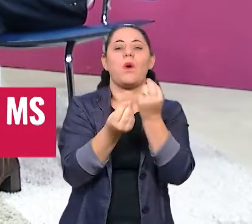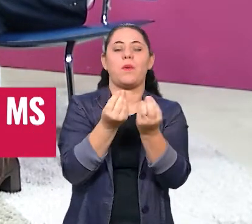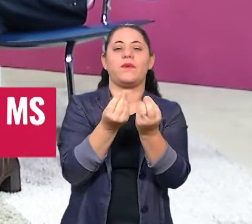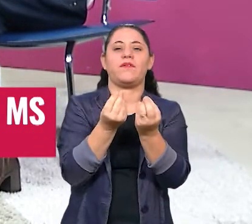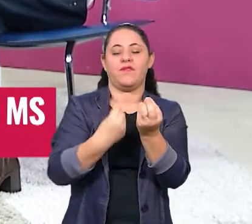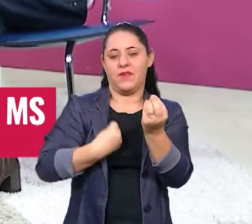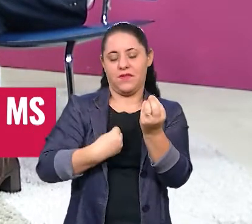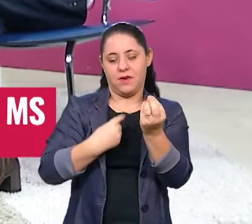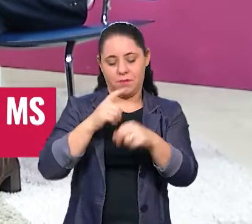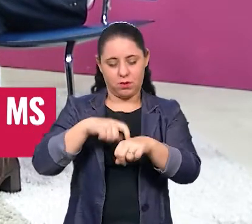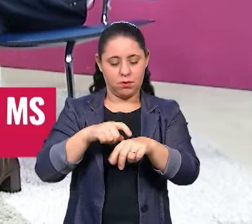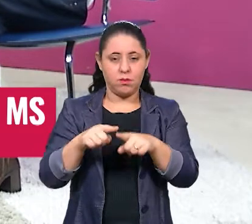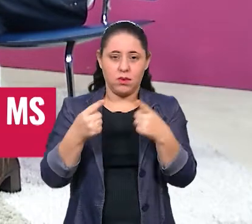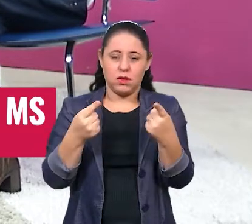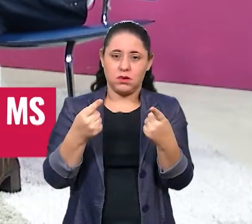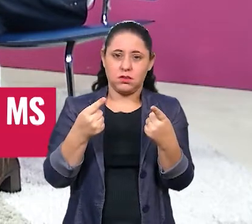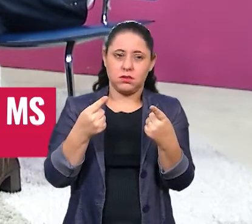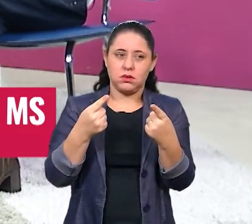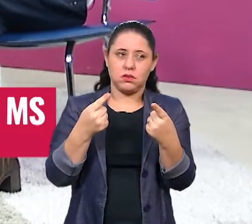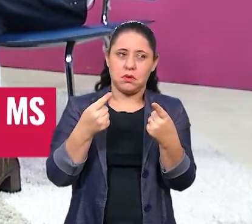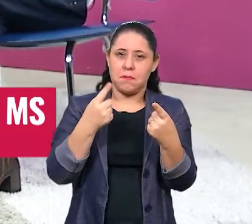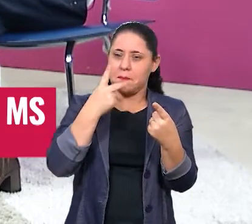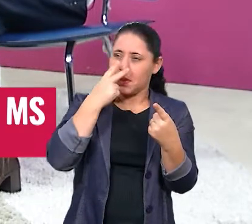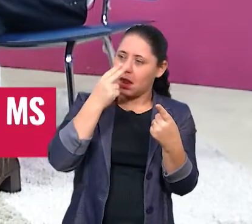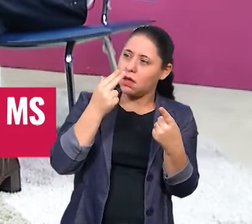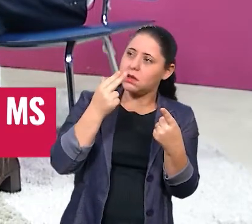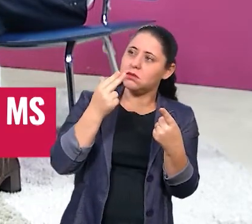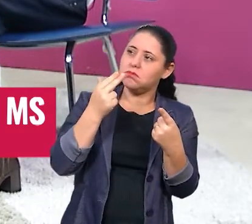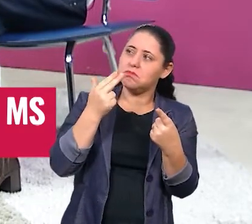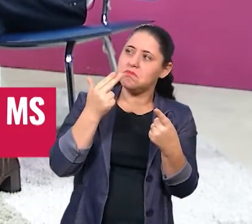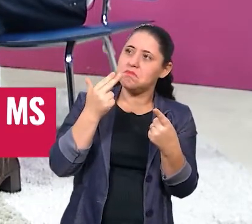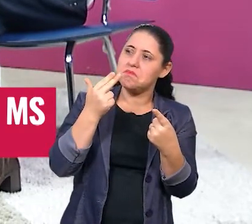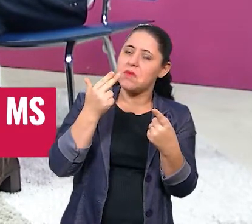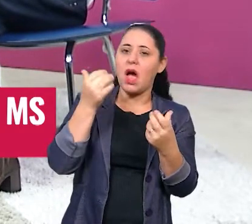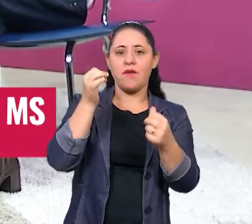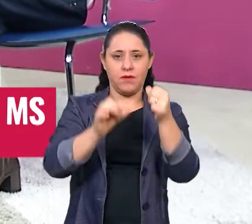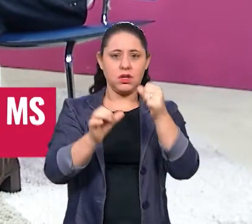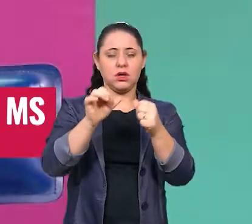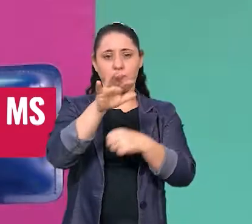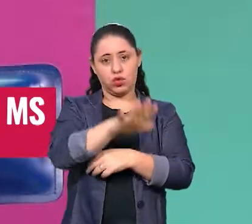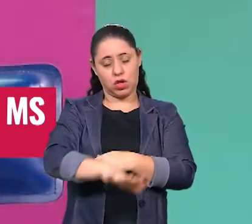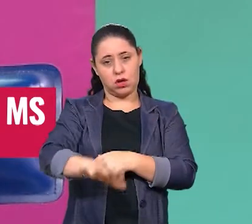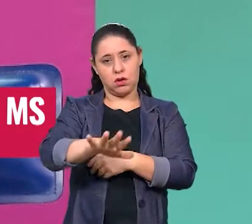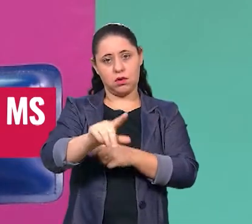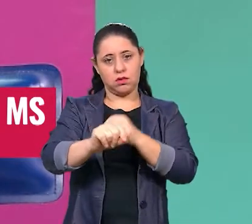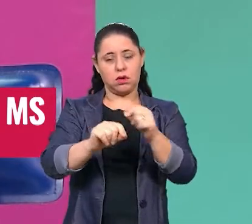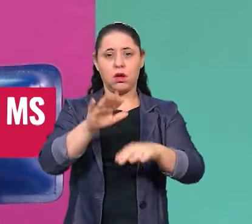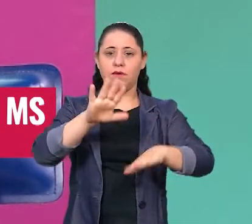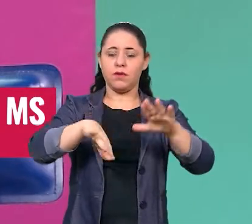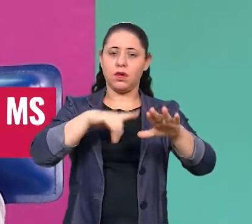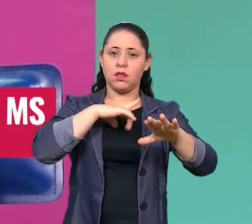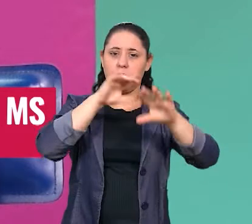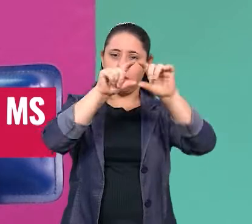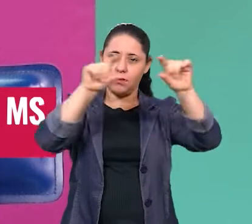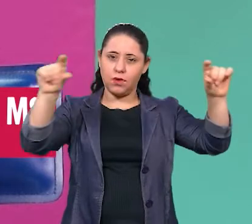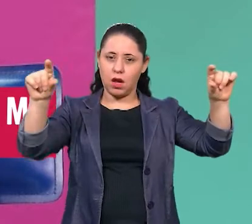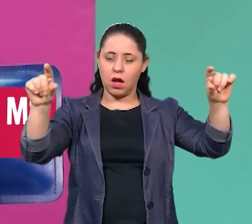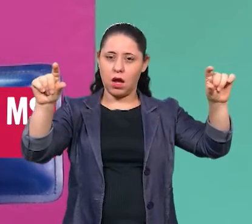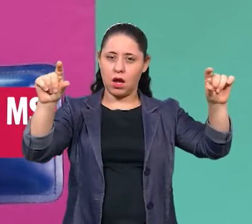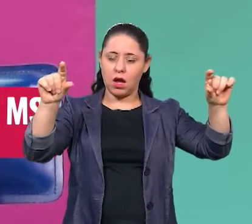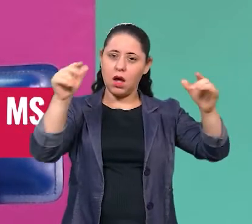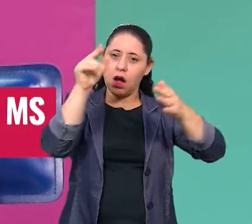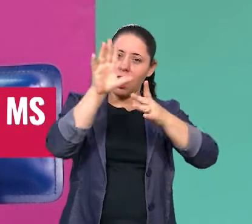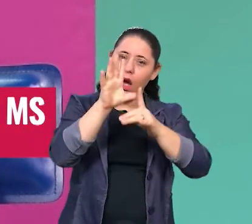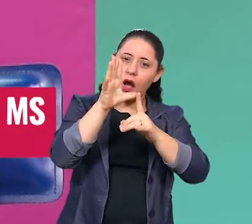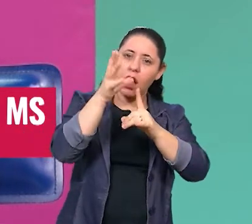um escopo geral, de um modo geral, às vezes tem uma frase que diz que a arte salva. Eu literalmente não acho que isso